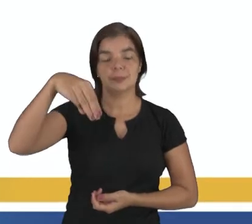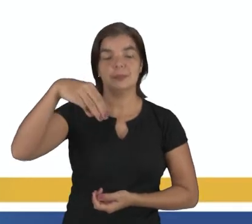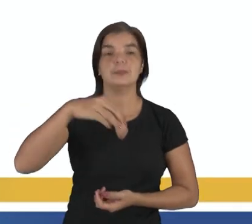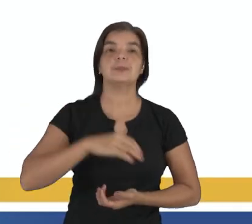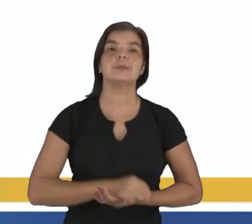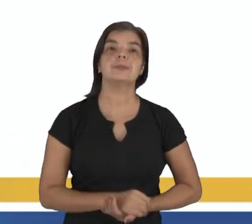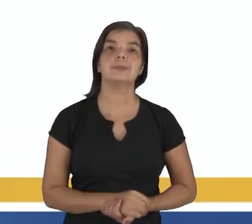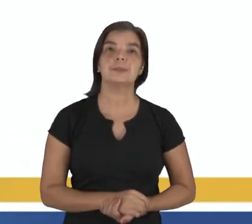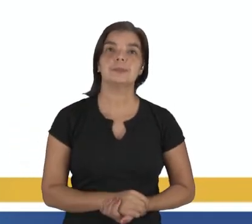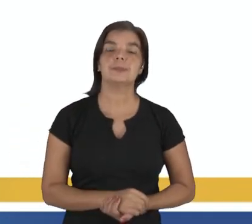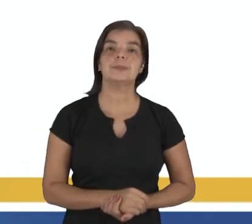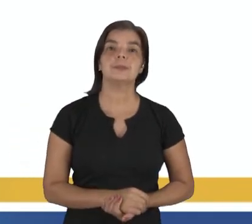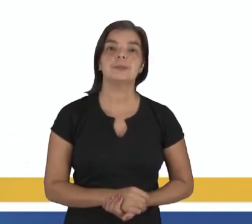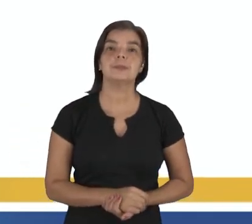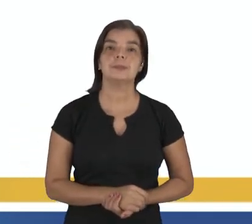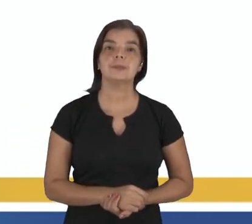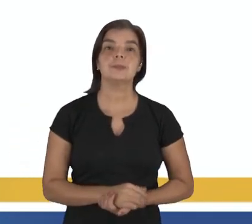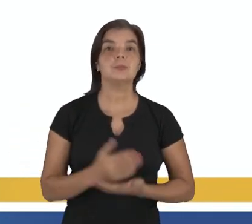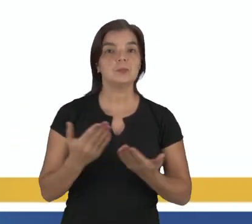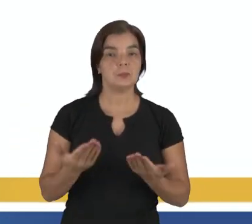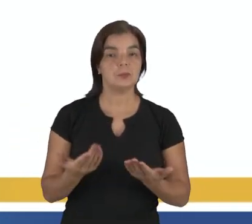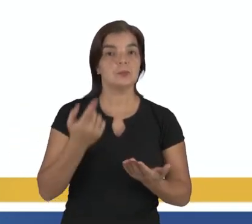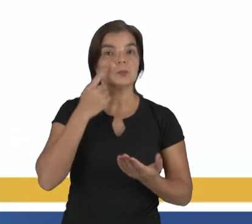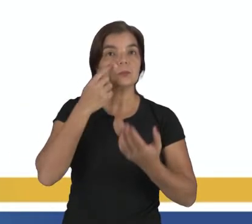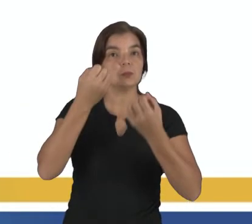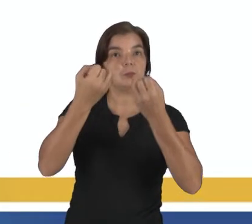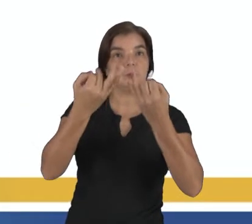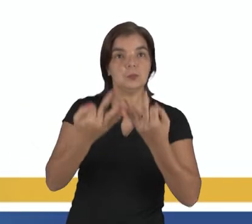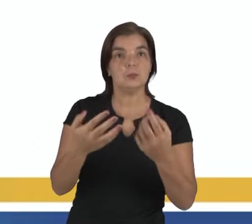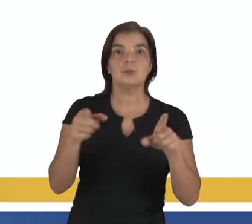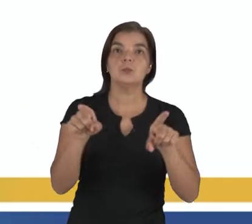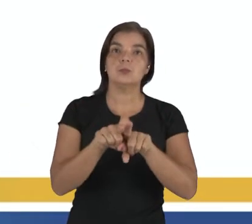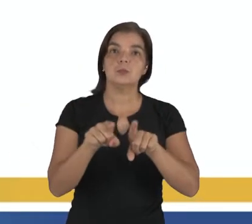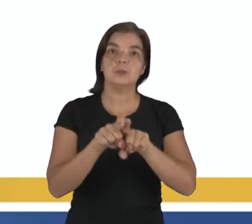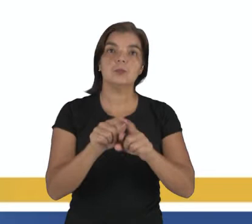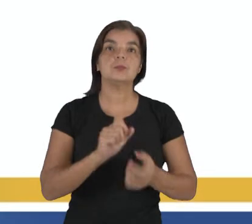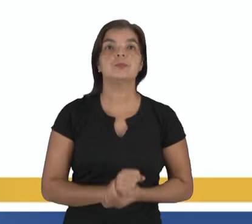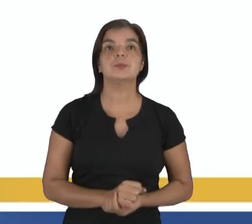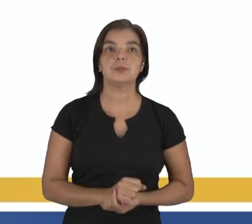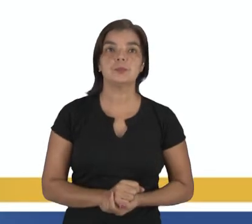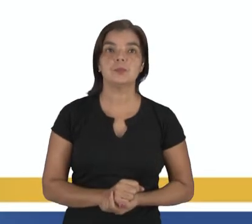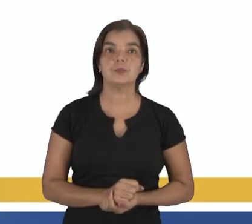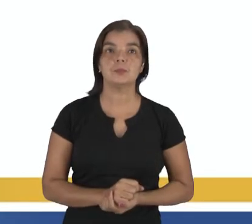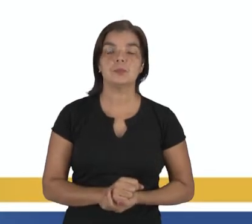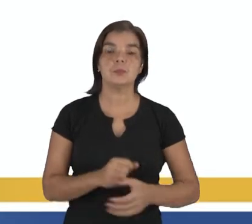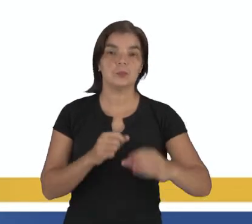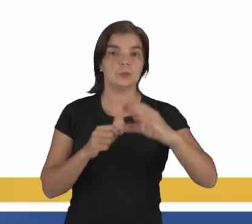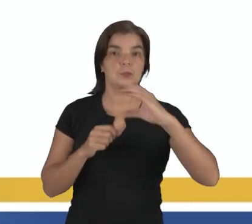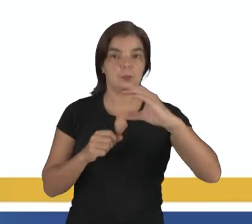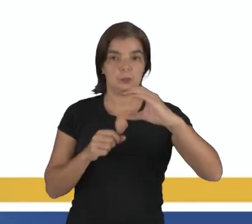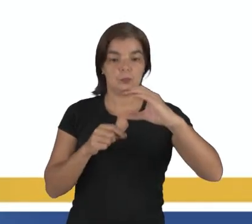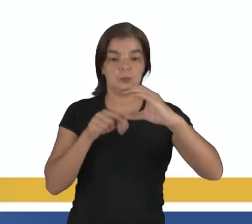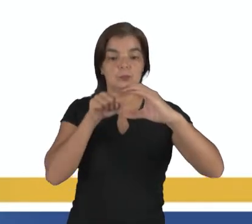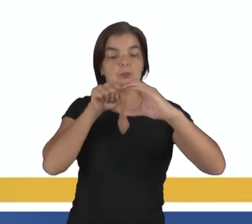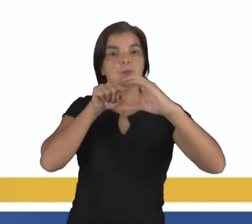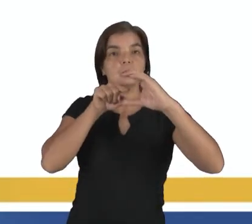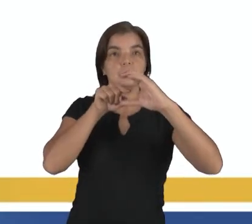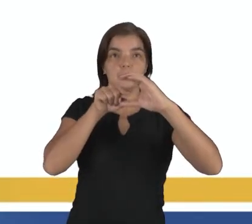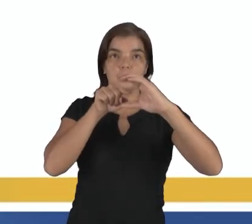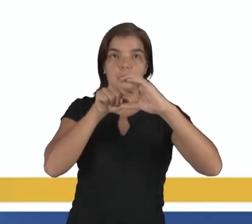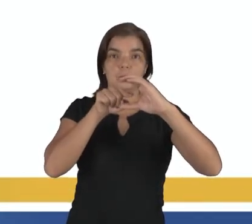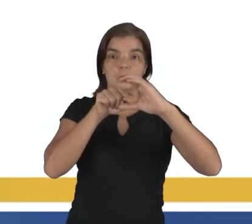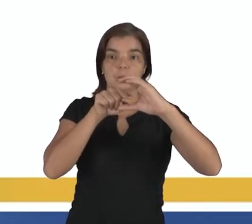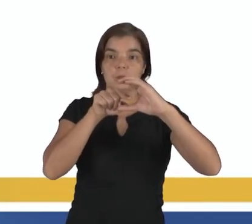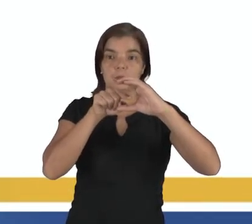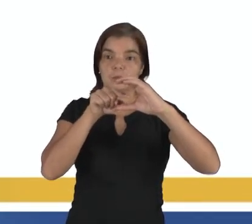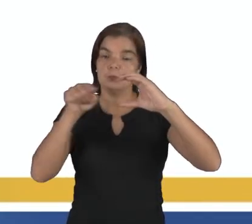a 10, tá? Então, quando ele fala aqui, voltando, do ponto para o lado direito, eu